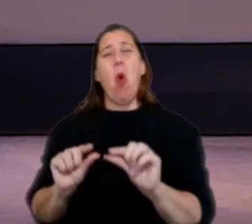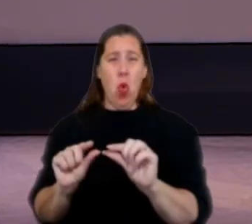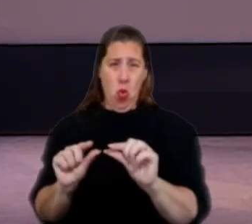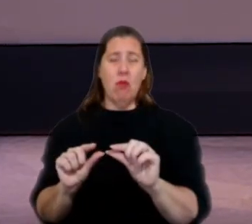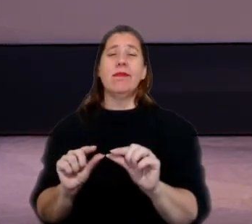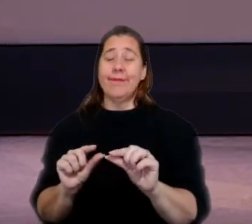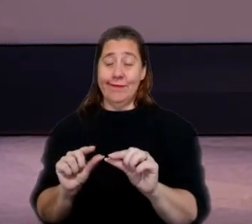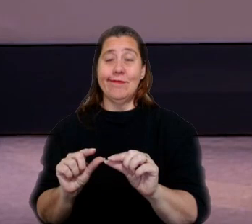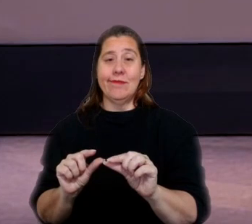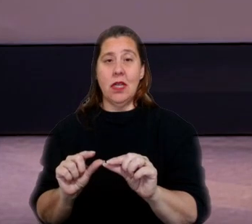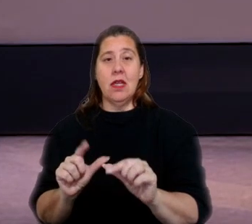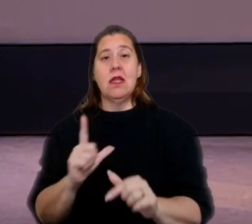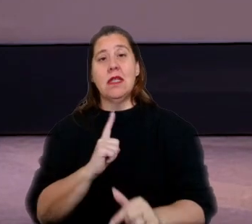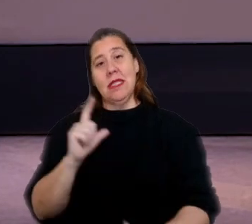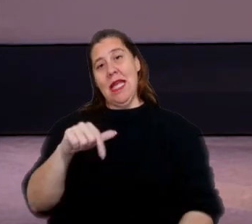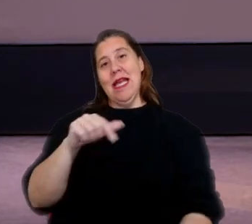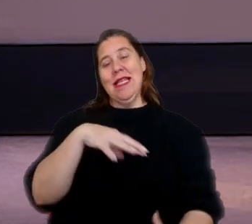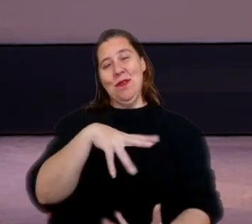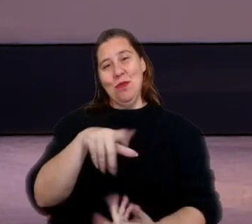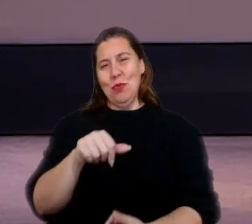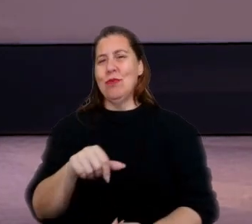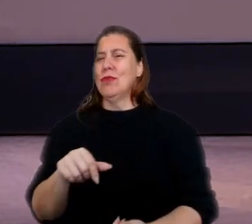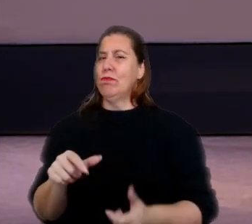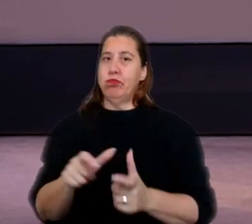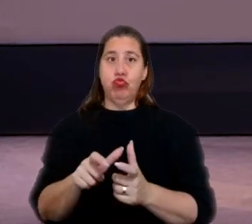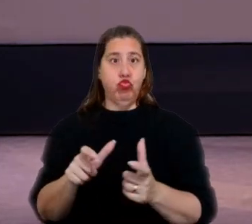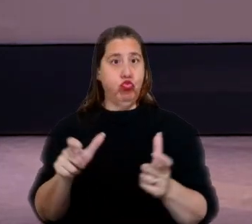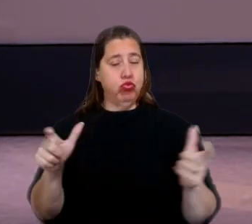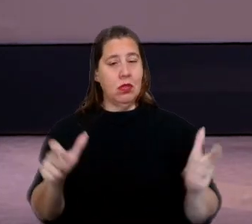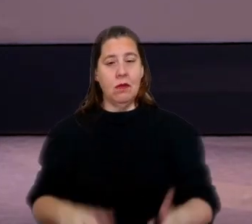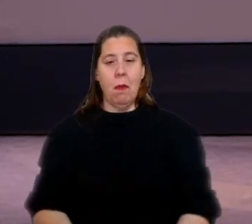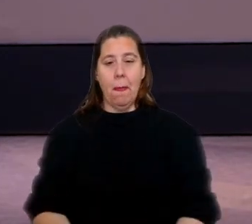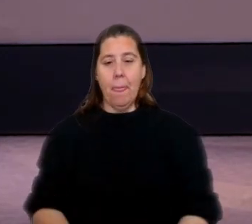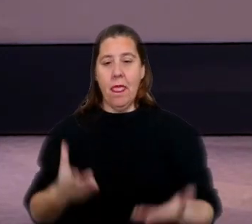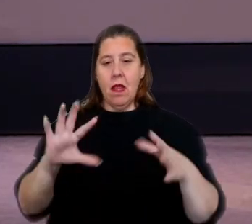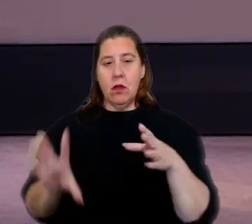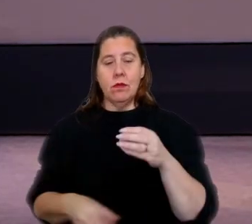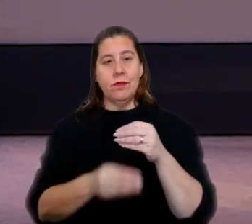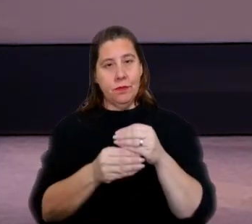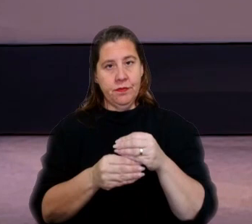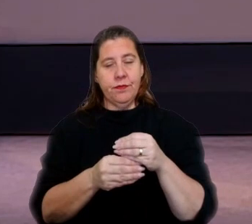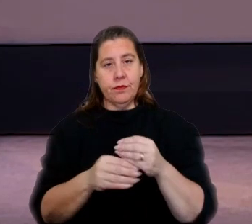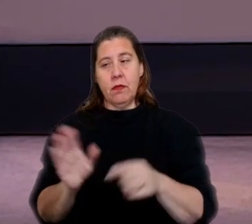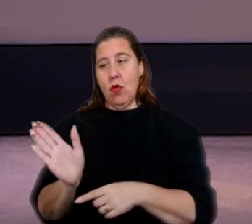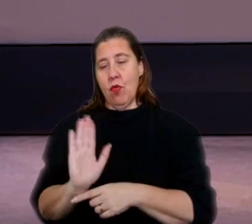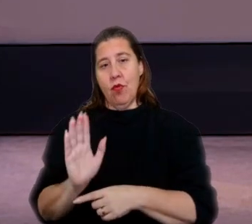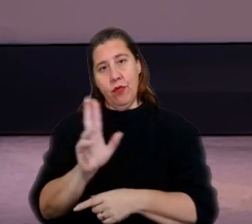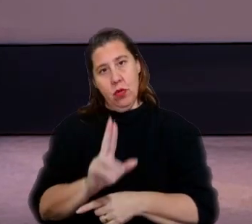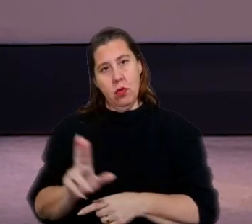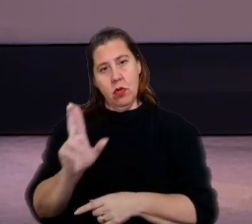muito pouco perto da carga que tem nesse mundo todo, né? Fazendo um complemento, o filme